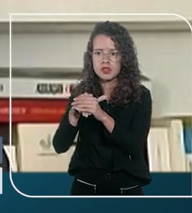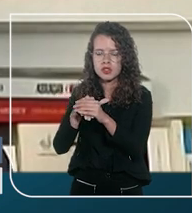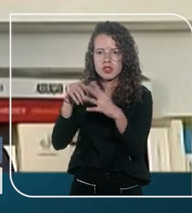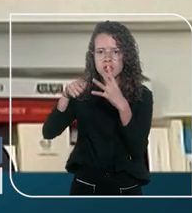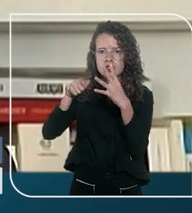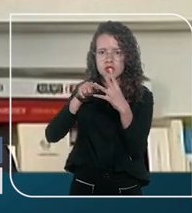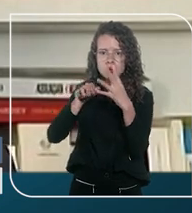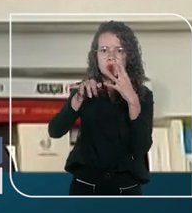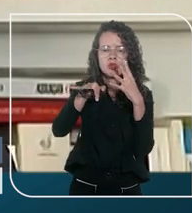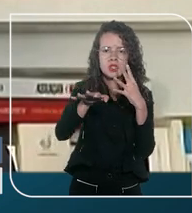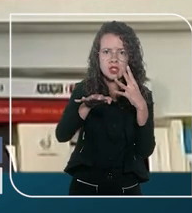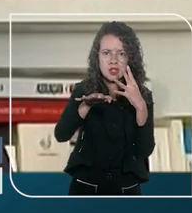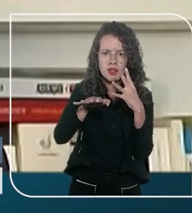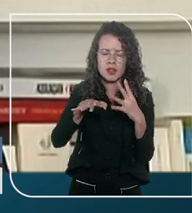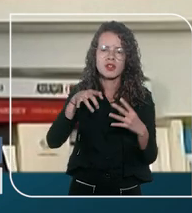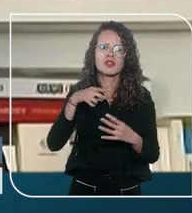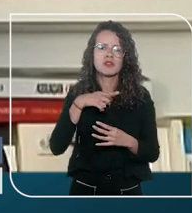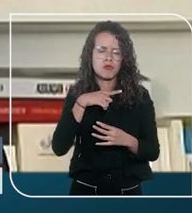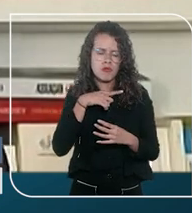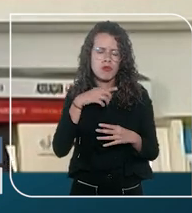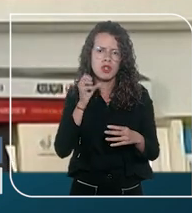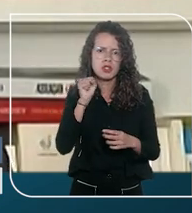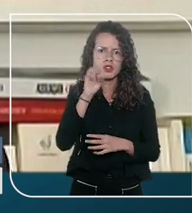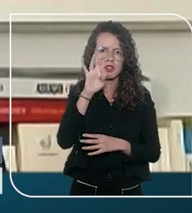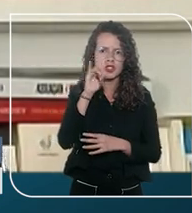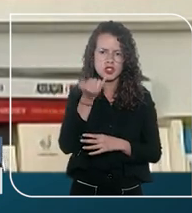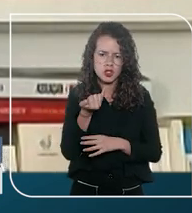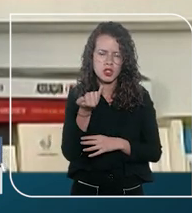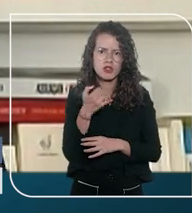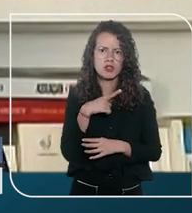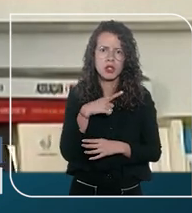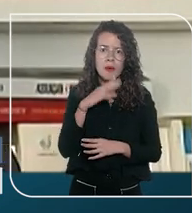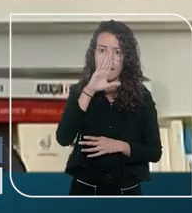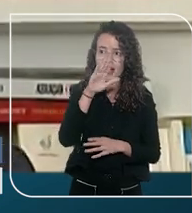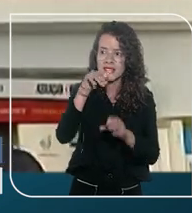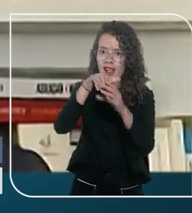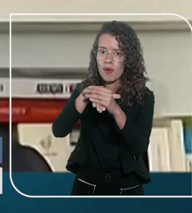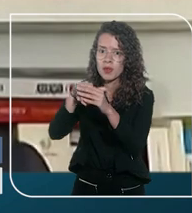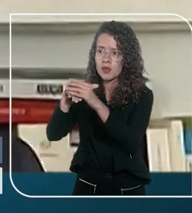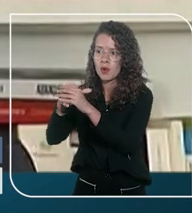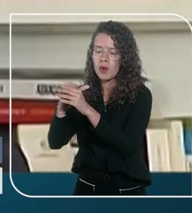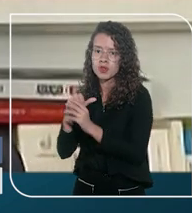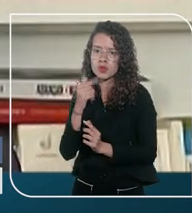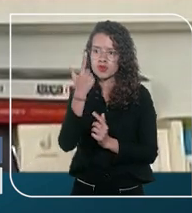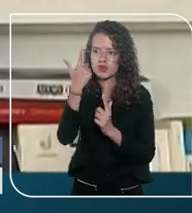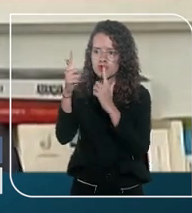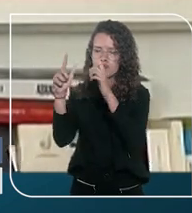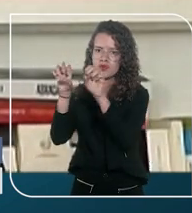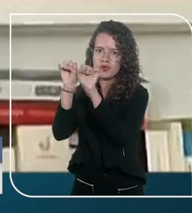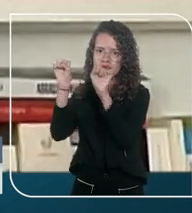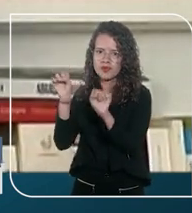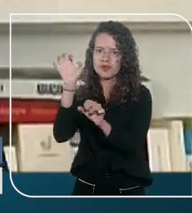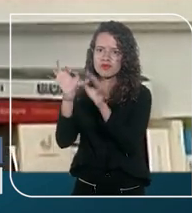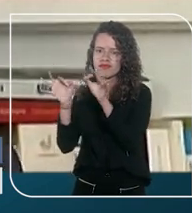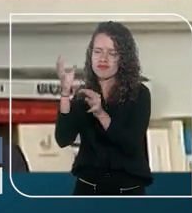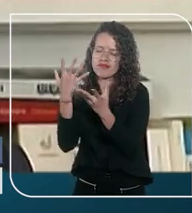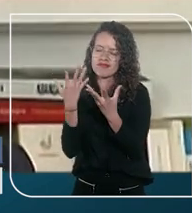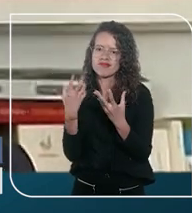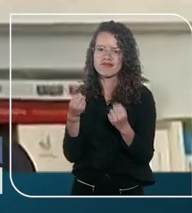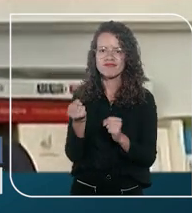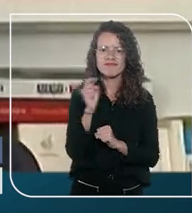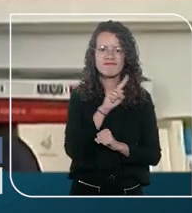STJ é tranquilo, não são adotados, né, não são admitidos acórdãos proferidos por outros